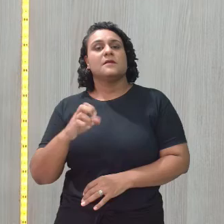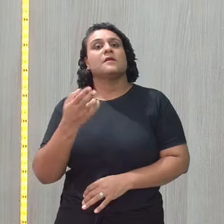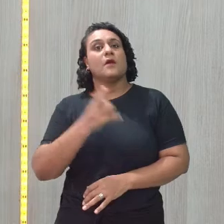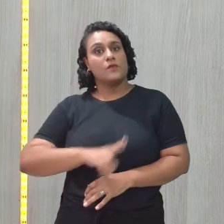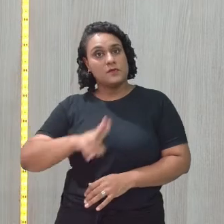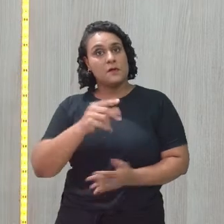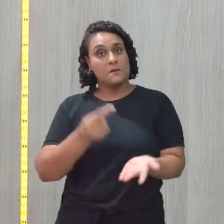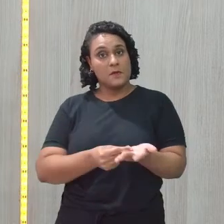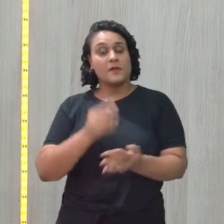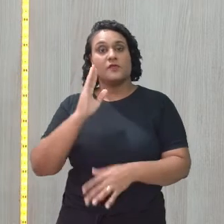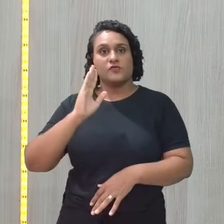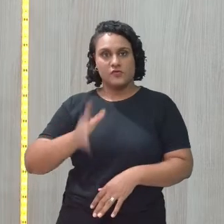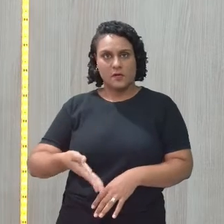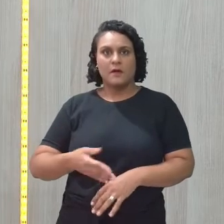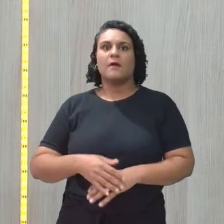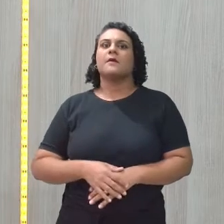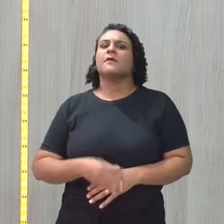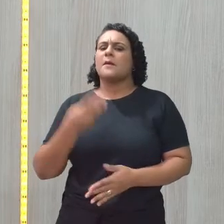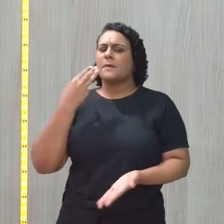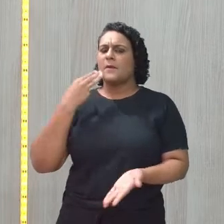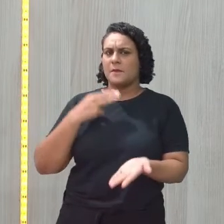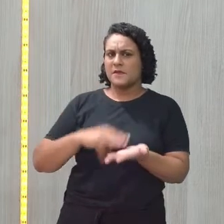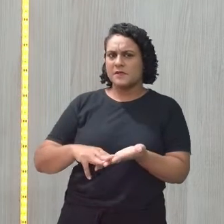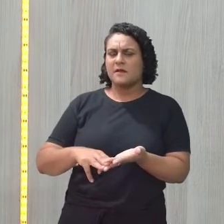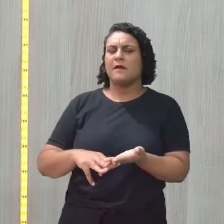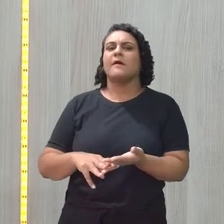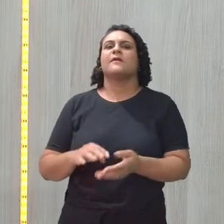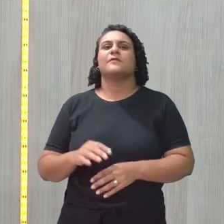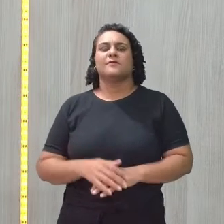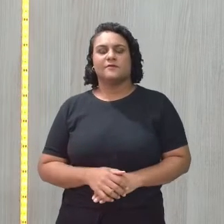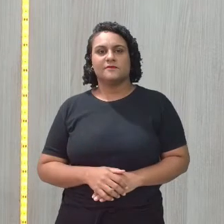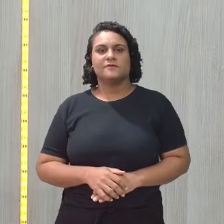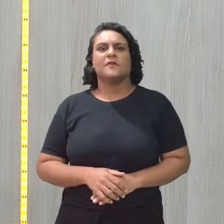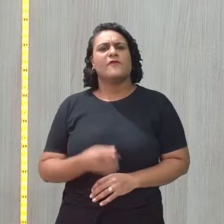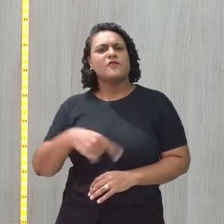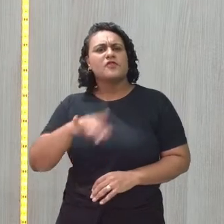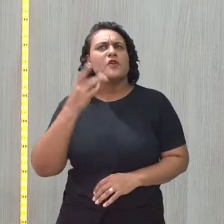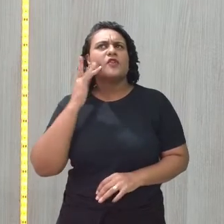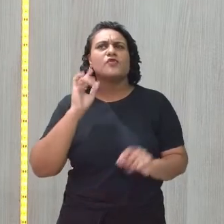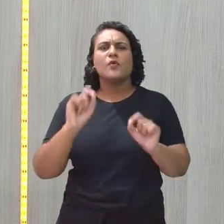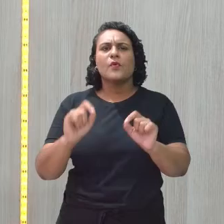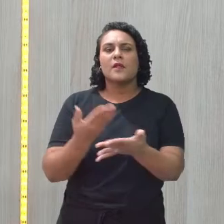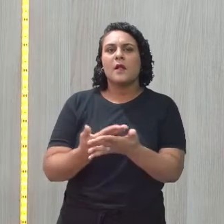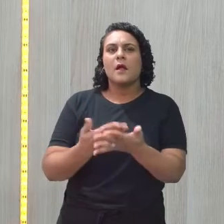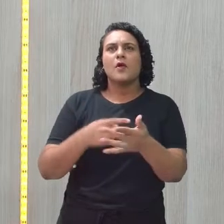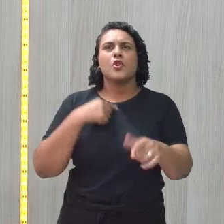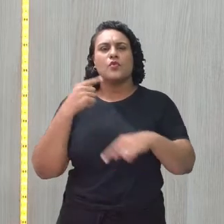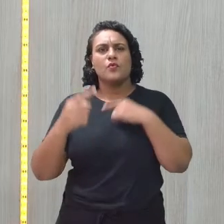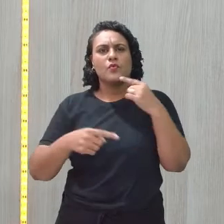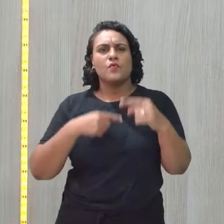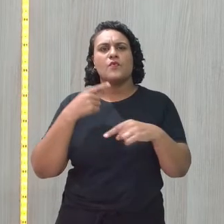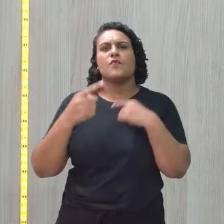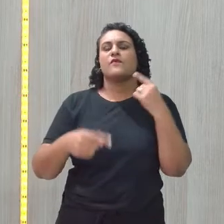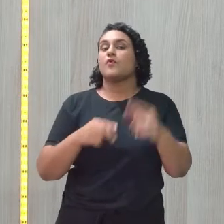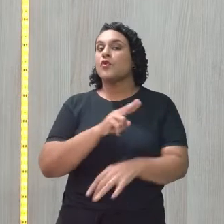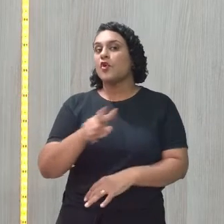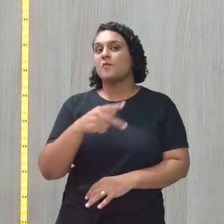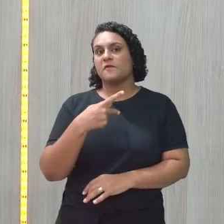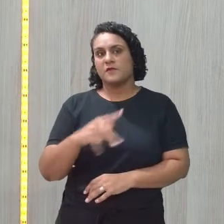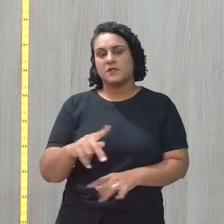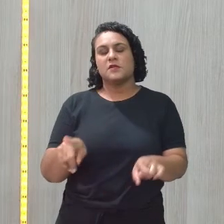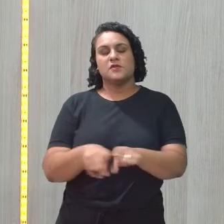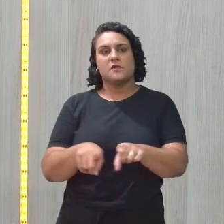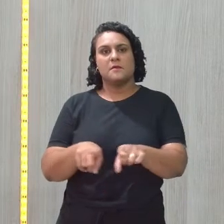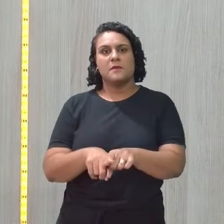aplicativo aí, ó, manda aqui para mim uma mensagem sobre a aula, sobre o que você está achando, alguma dúvida, tá certo? E que essa aula,